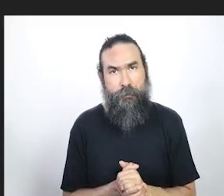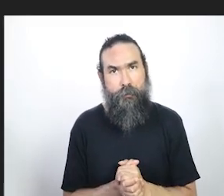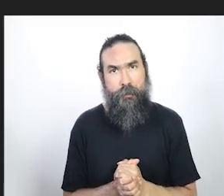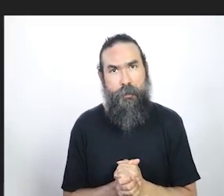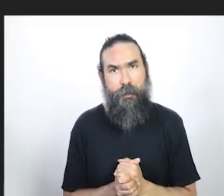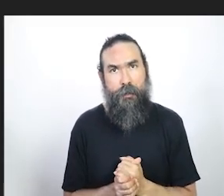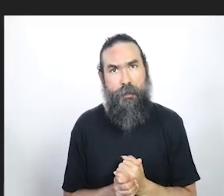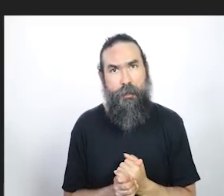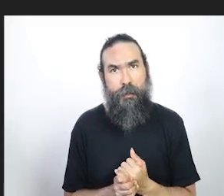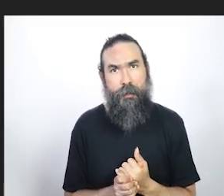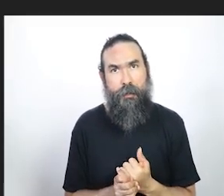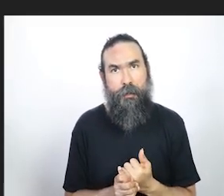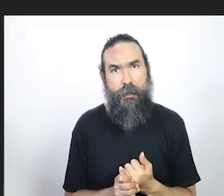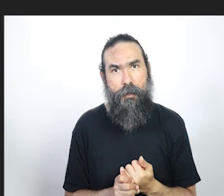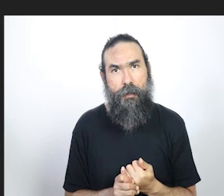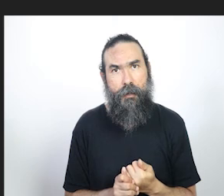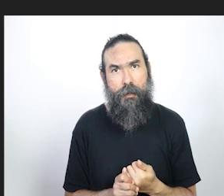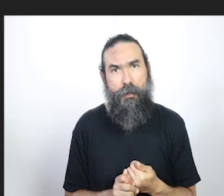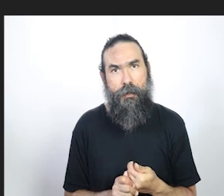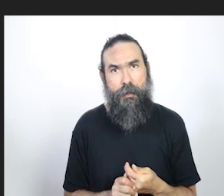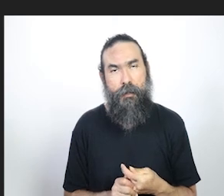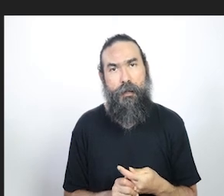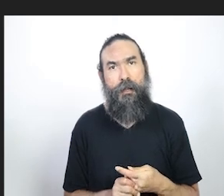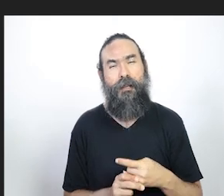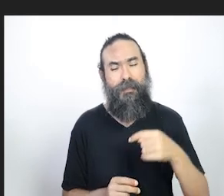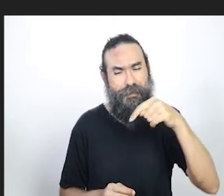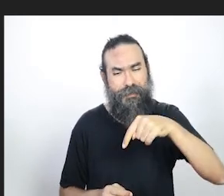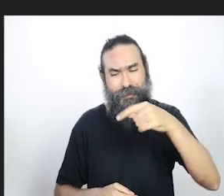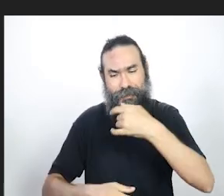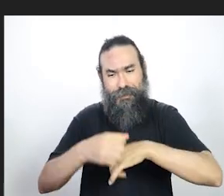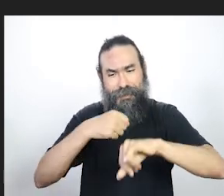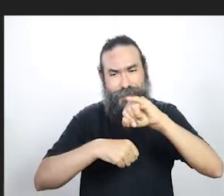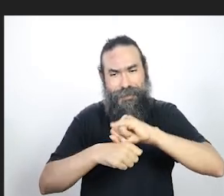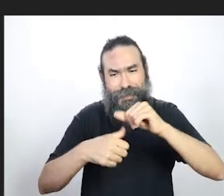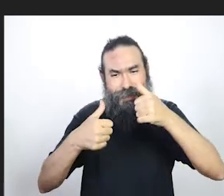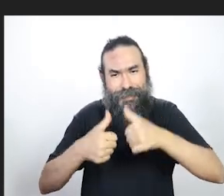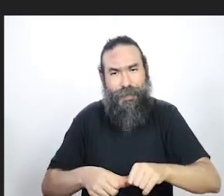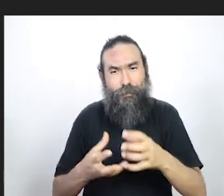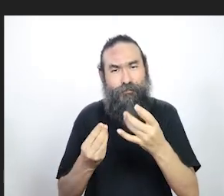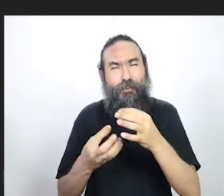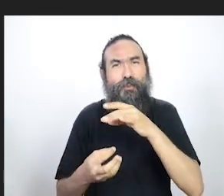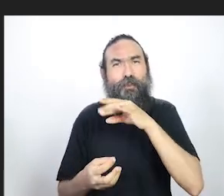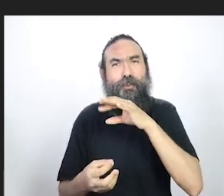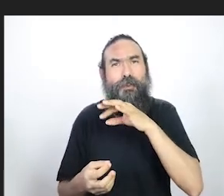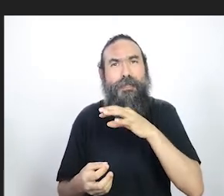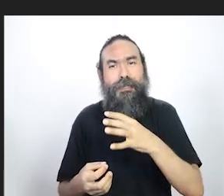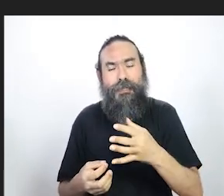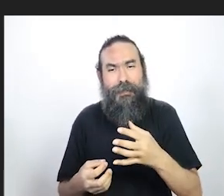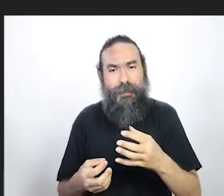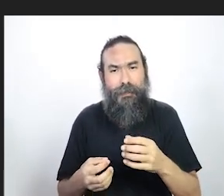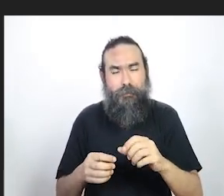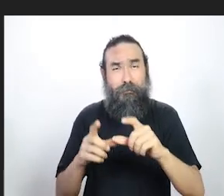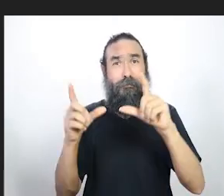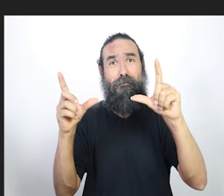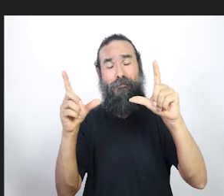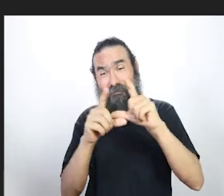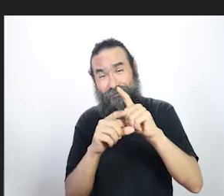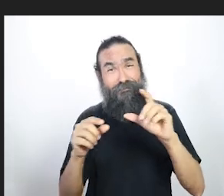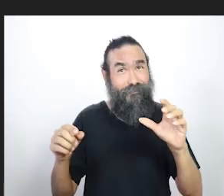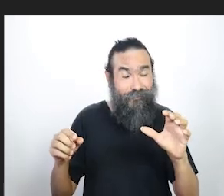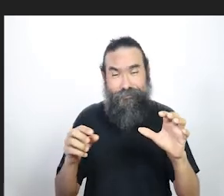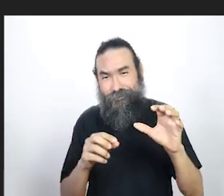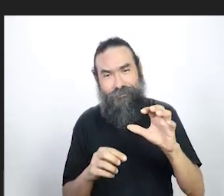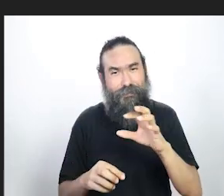É. Realmente, quando é muito mal, não sei se é um problema da minha internet aqui, do celular, eu melhorou agora,